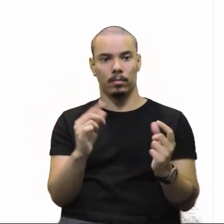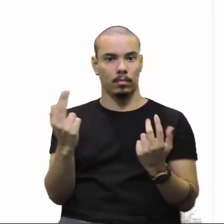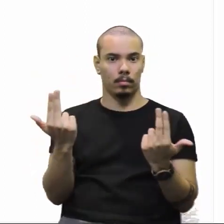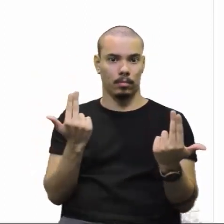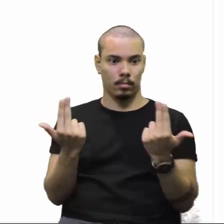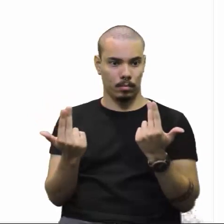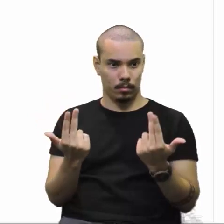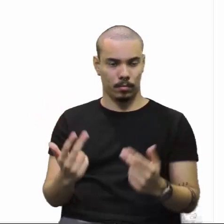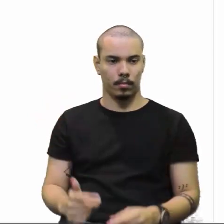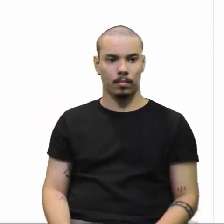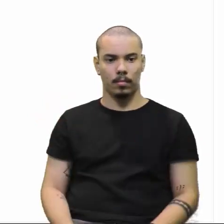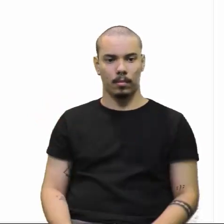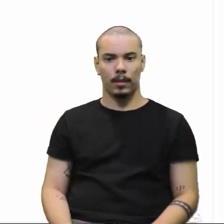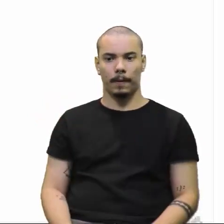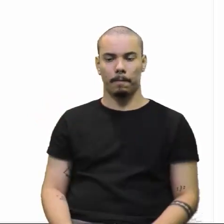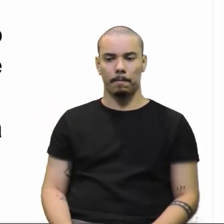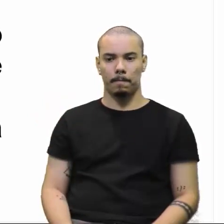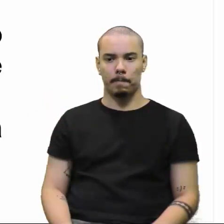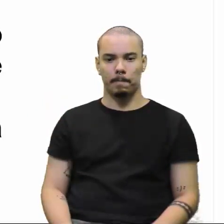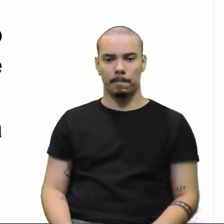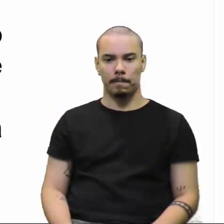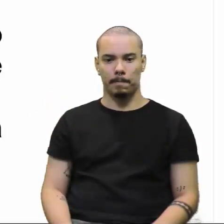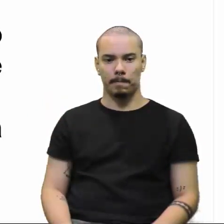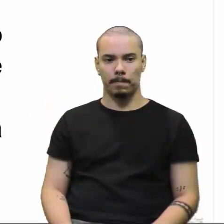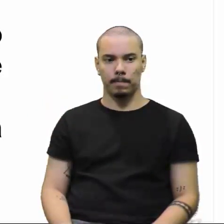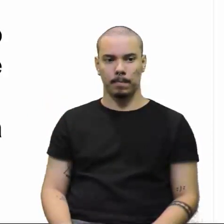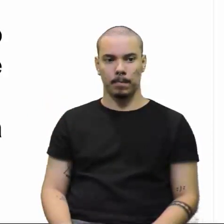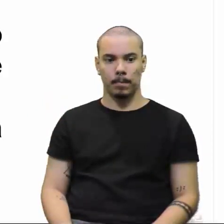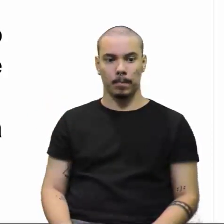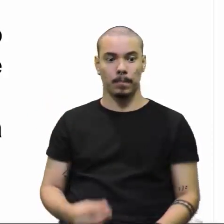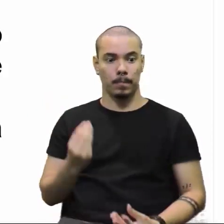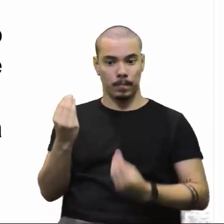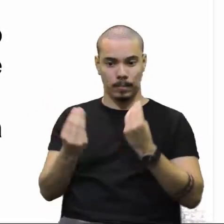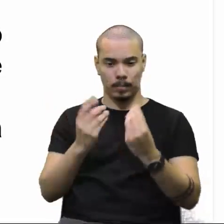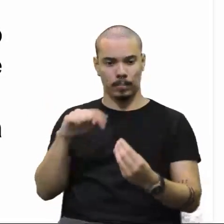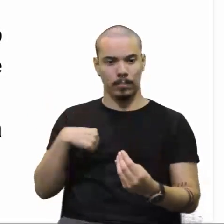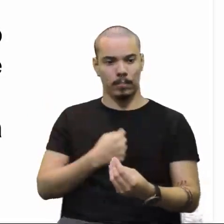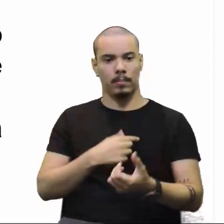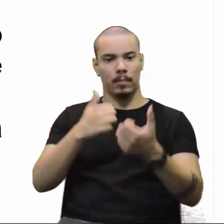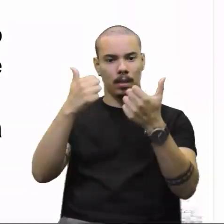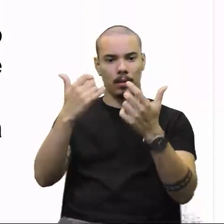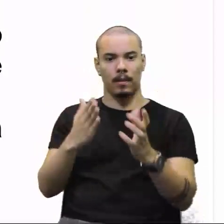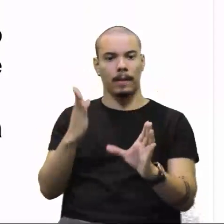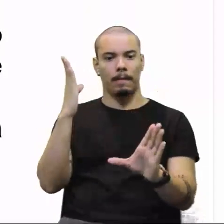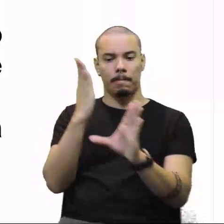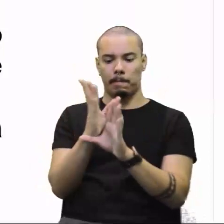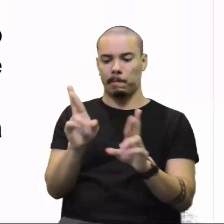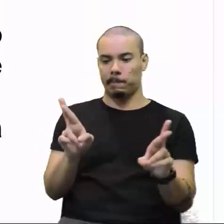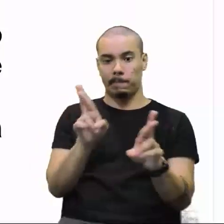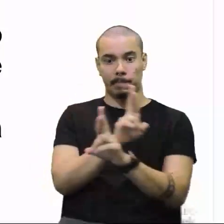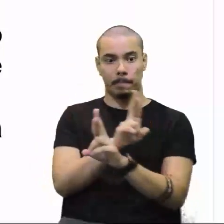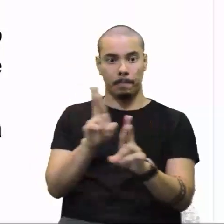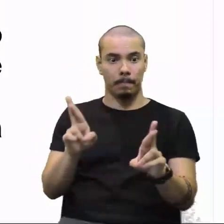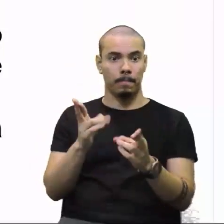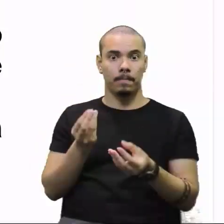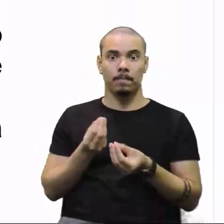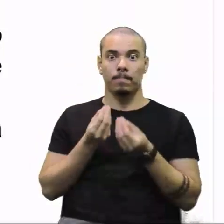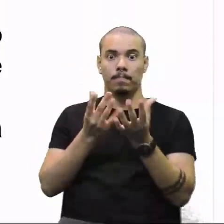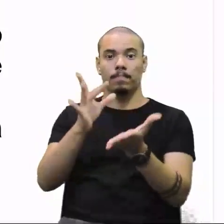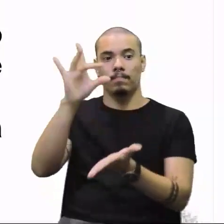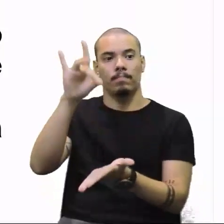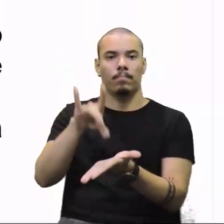corpo. Então, olha só, como aqui fala através da relação, ele está te dando uma